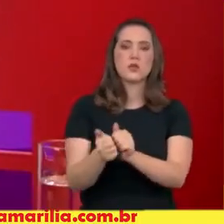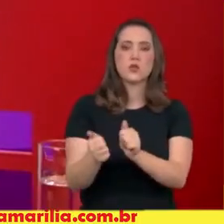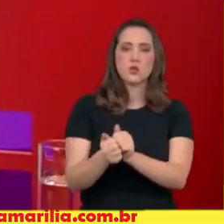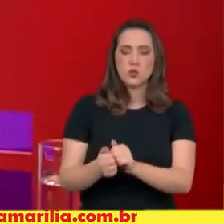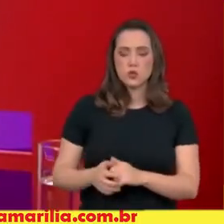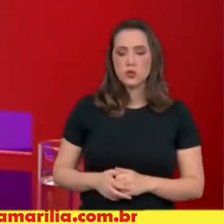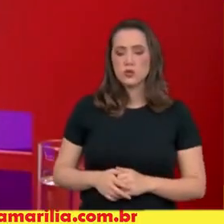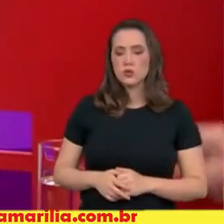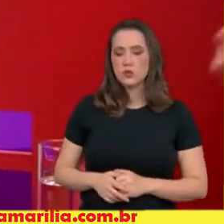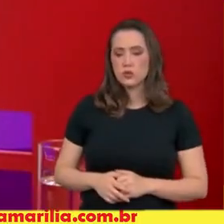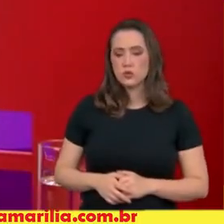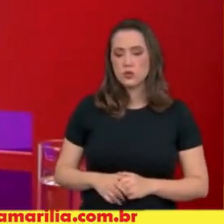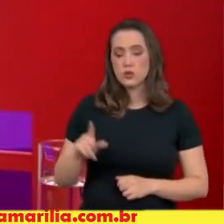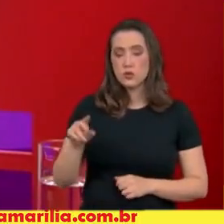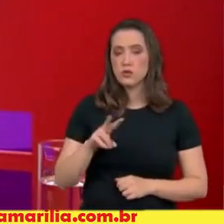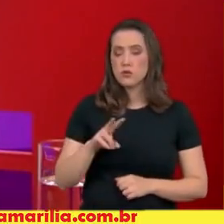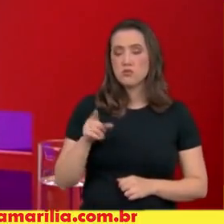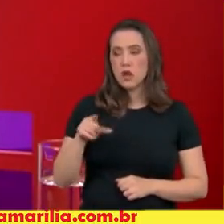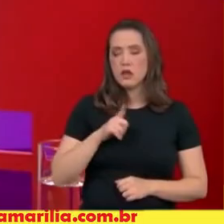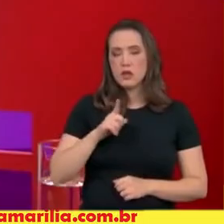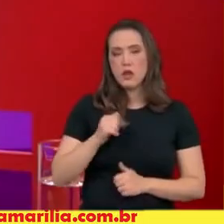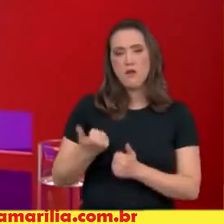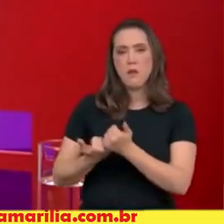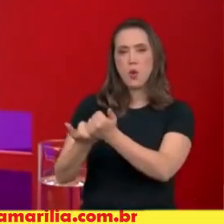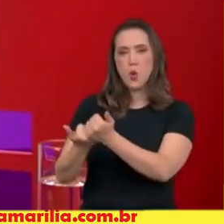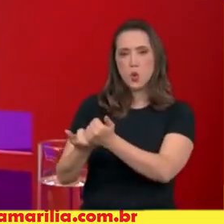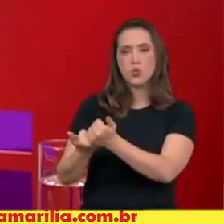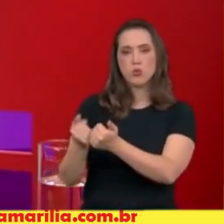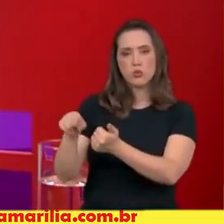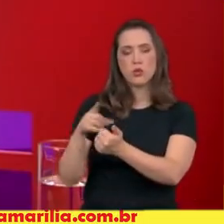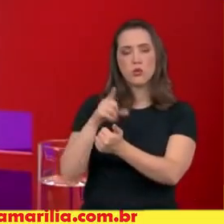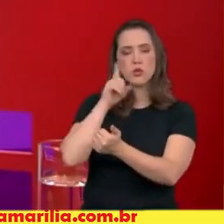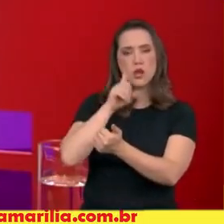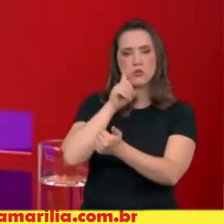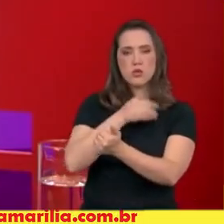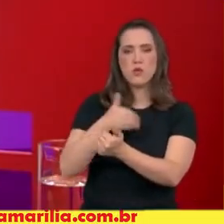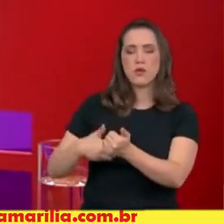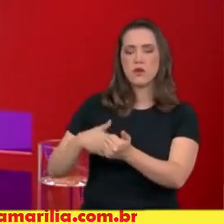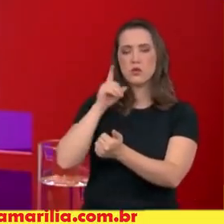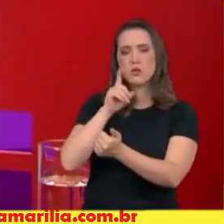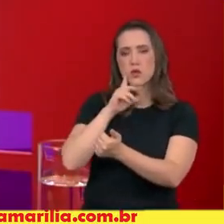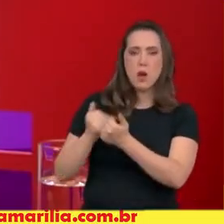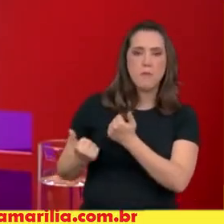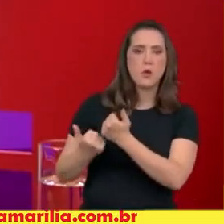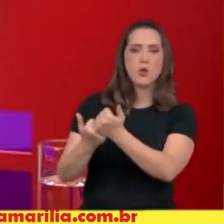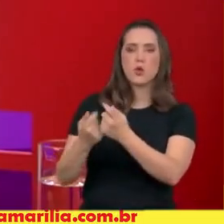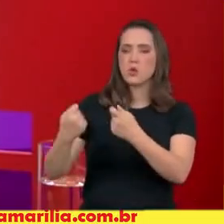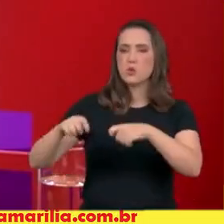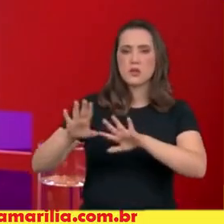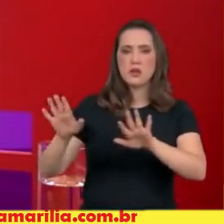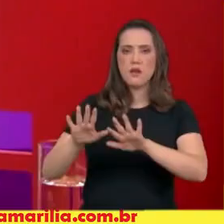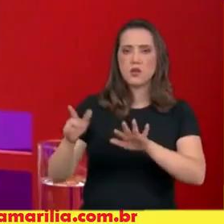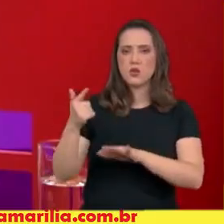foi apoio óbvio e aberto do governo dos Estados Unidos, assim, tipo, não precisava de, nesse caso, de nenhuma teoria